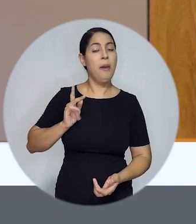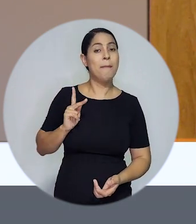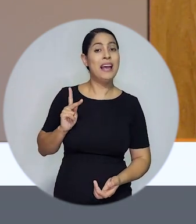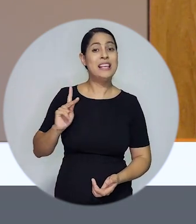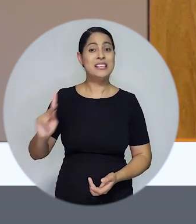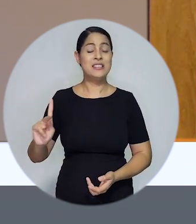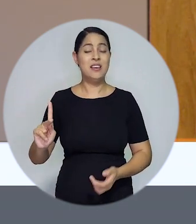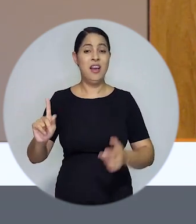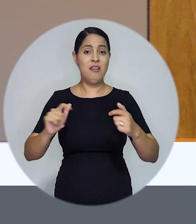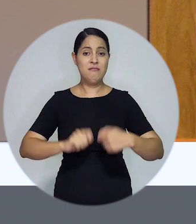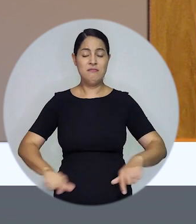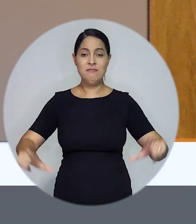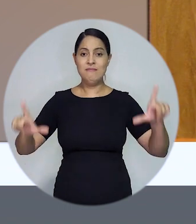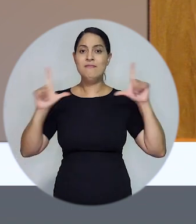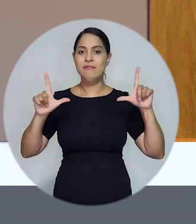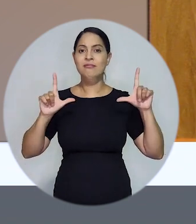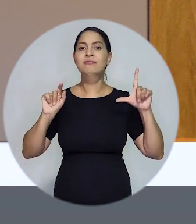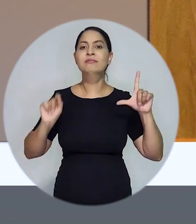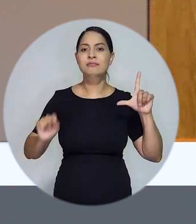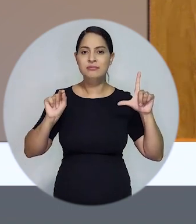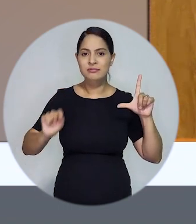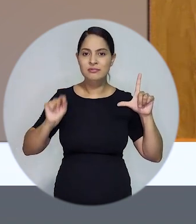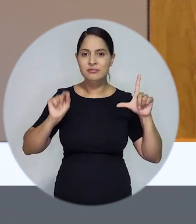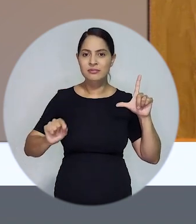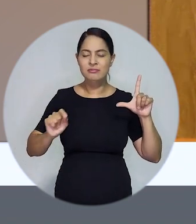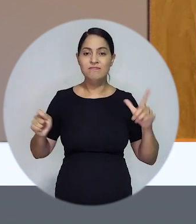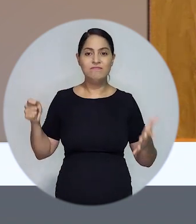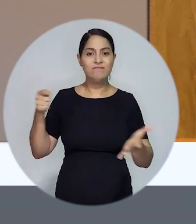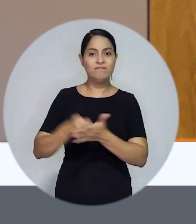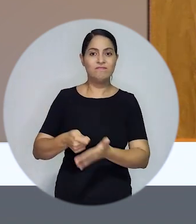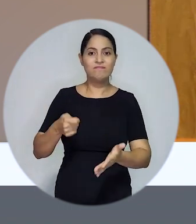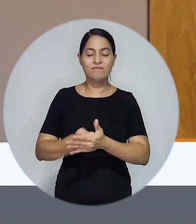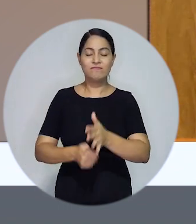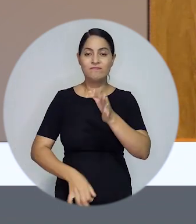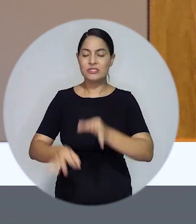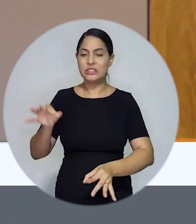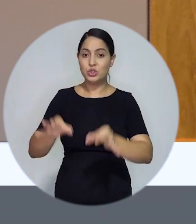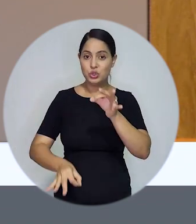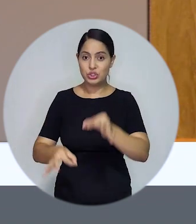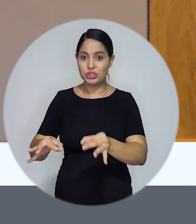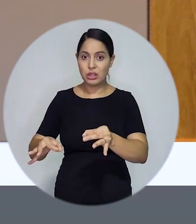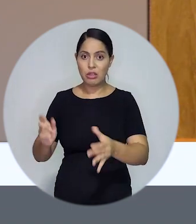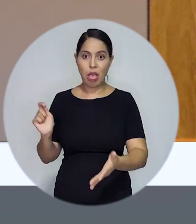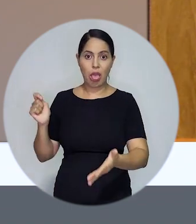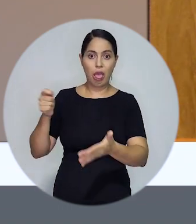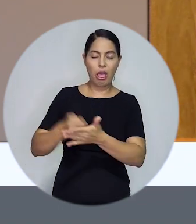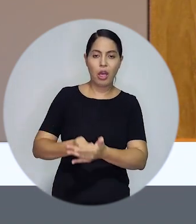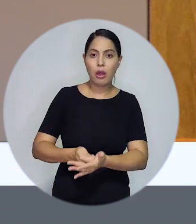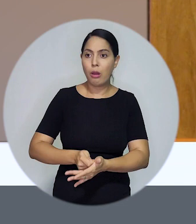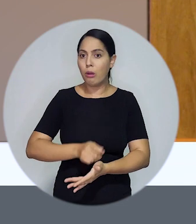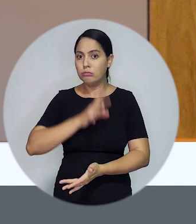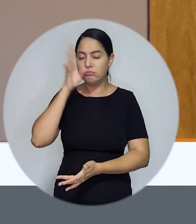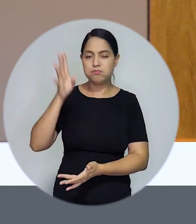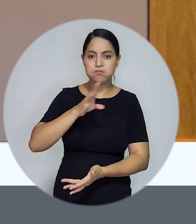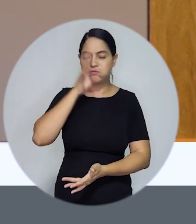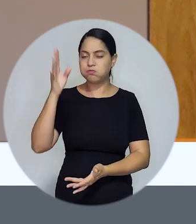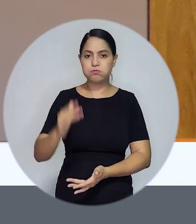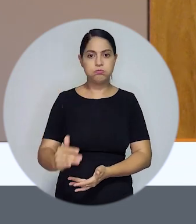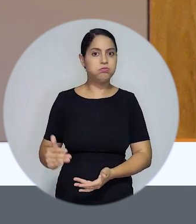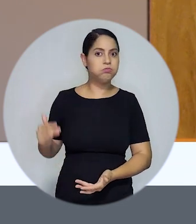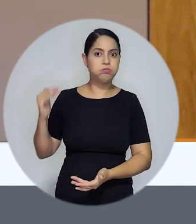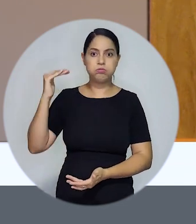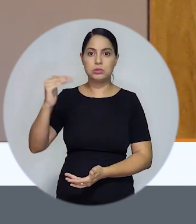destacando como o portador das cobranças de acesso à justiça mais altas do